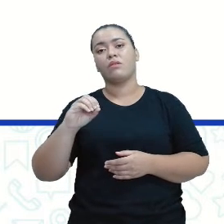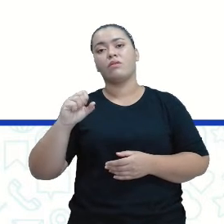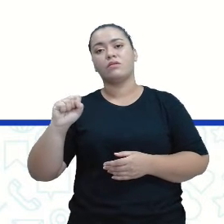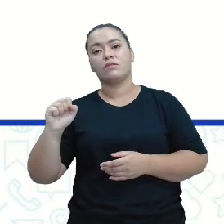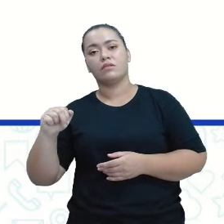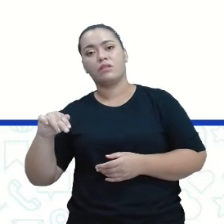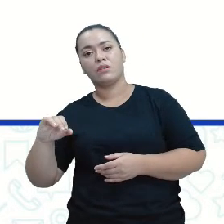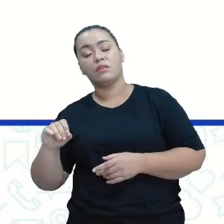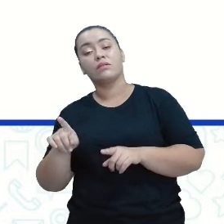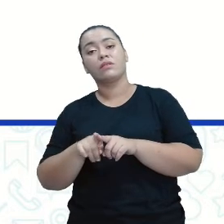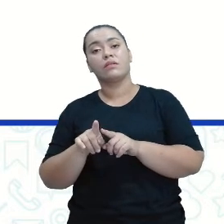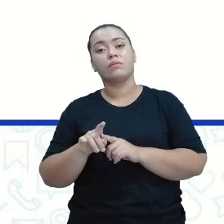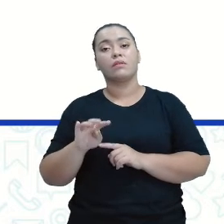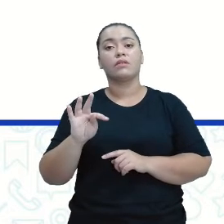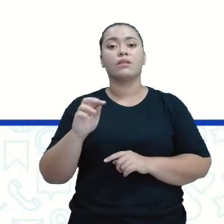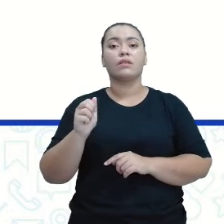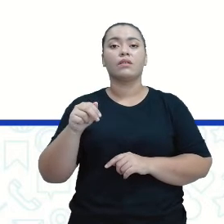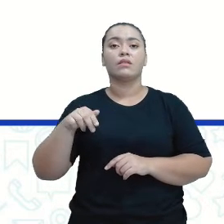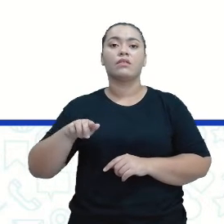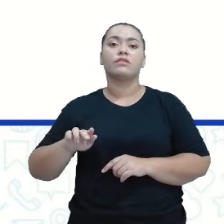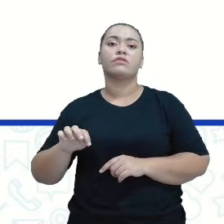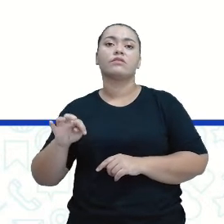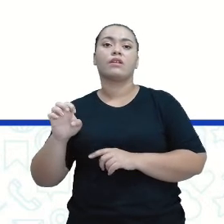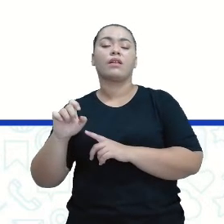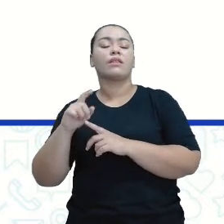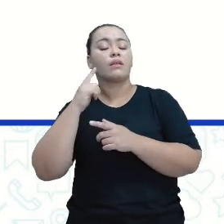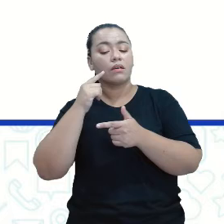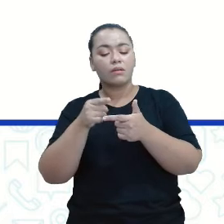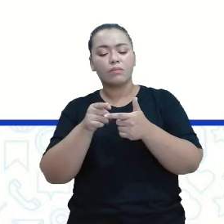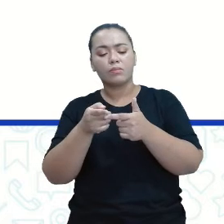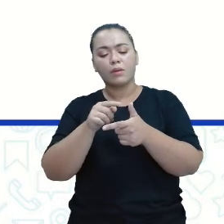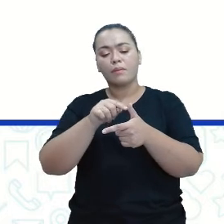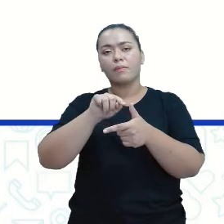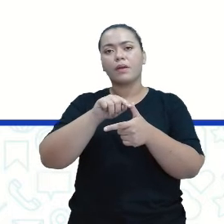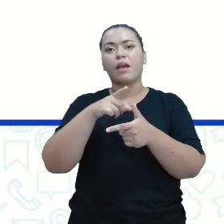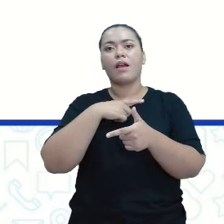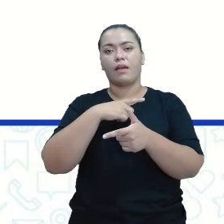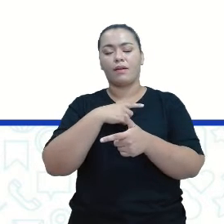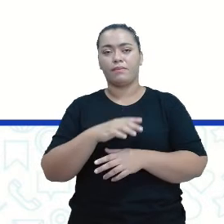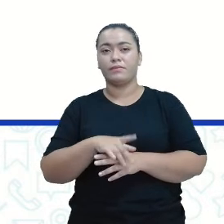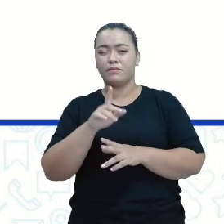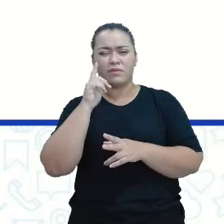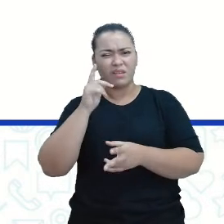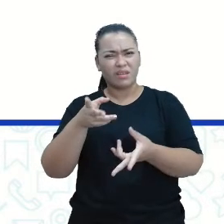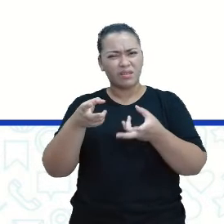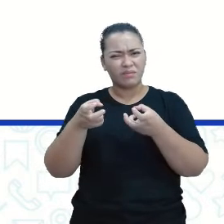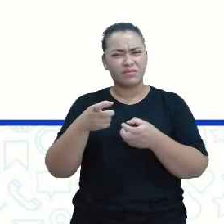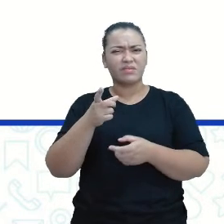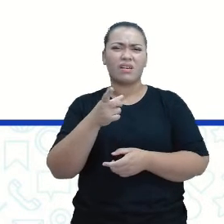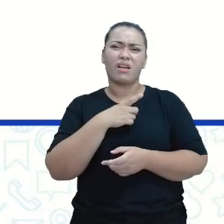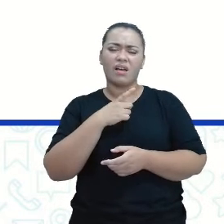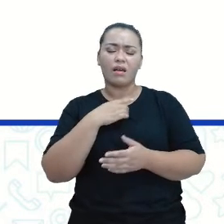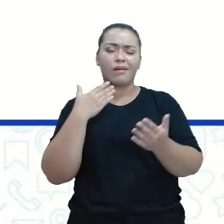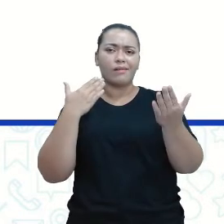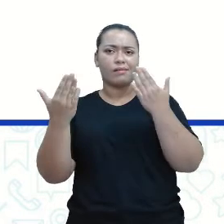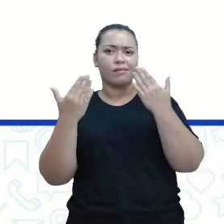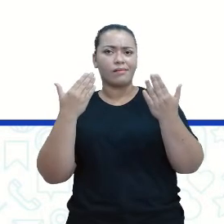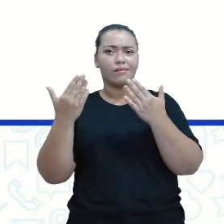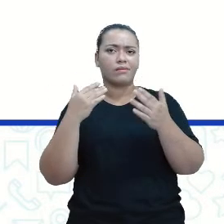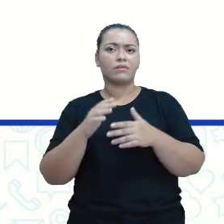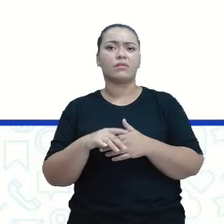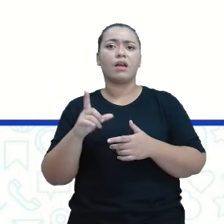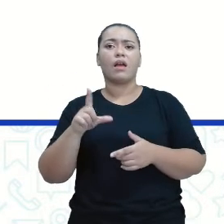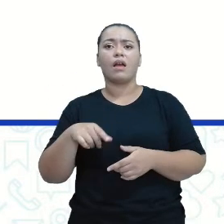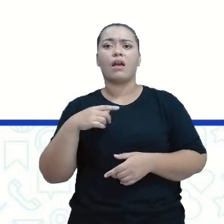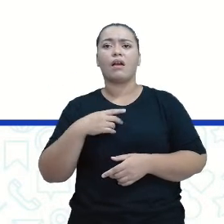ângulo, verificando a questão da posição que o ângulo ocupa. Se você observar direitinho, a gente tem aí a comparação entre os valores de